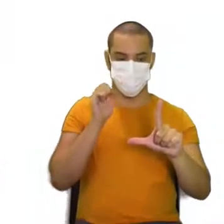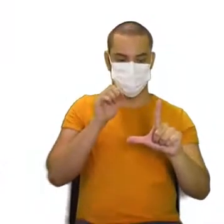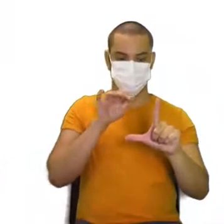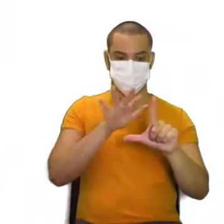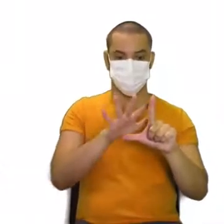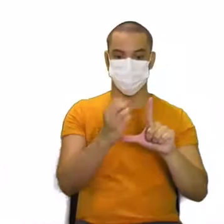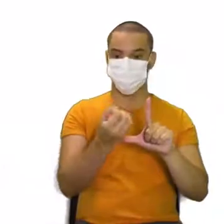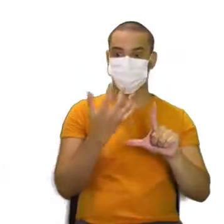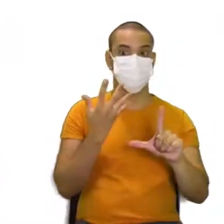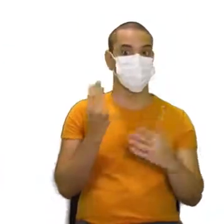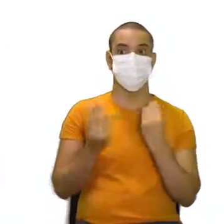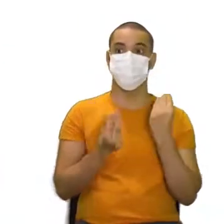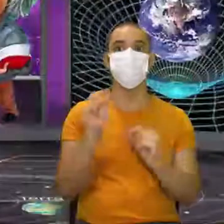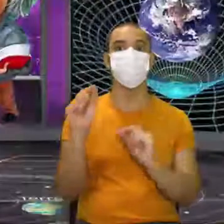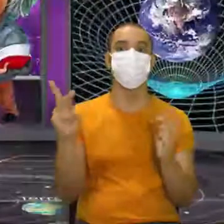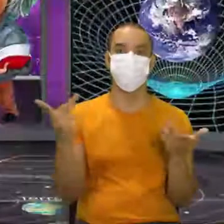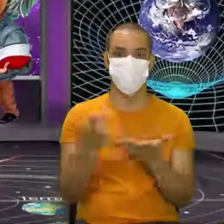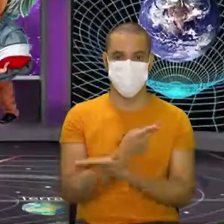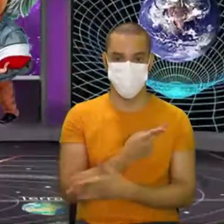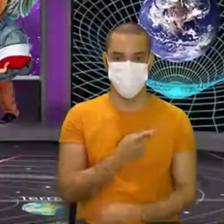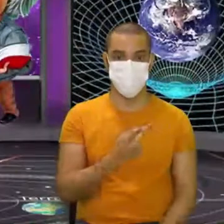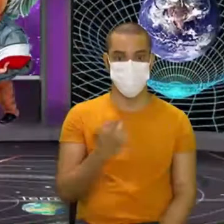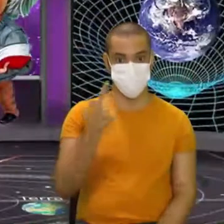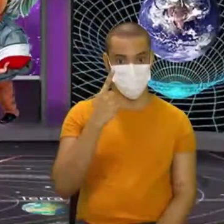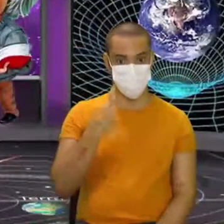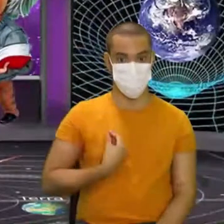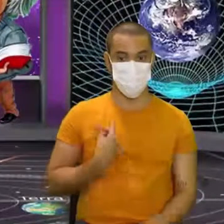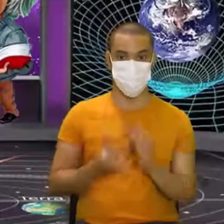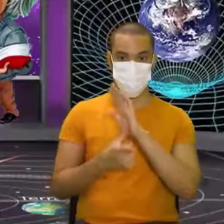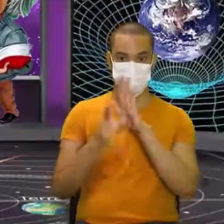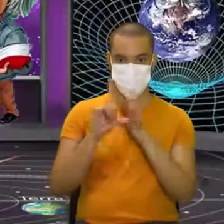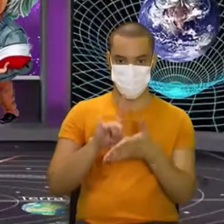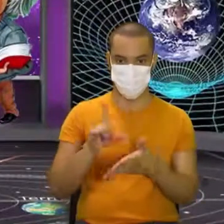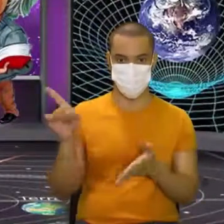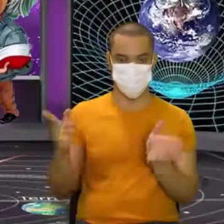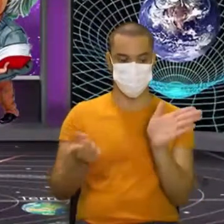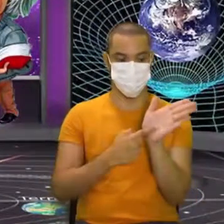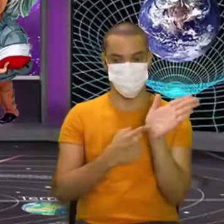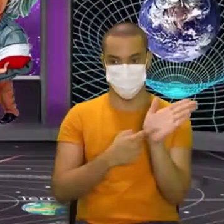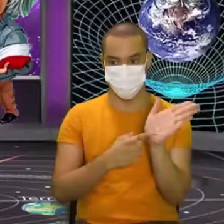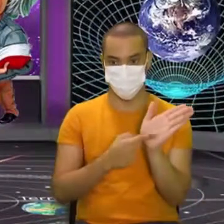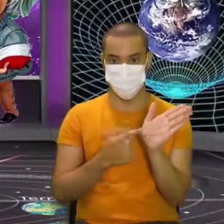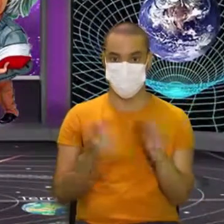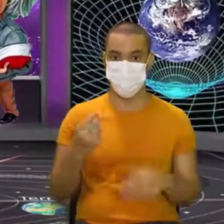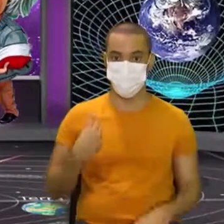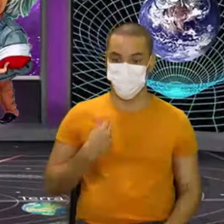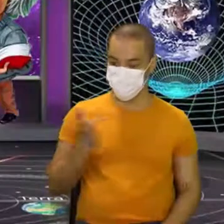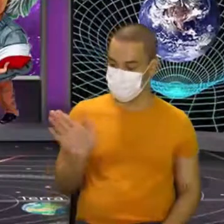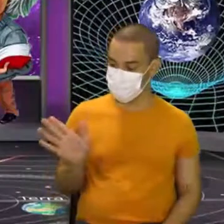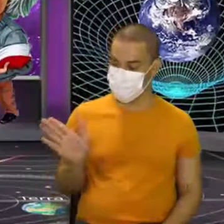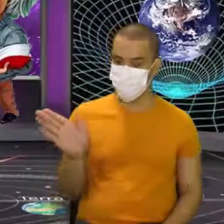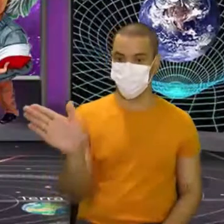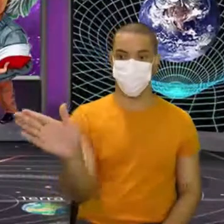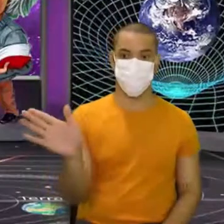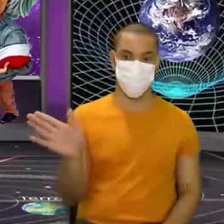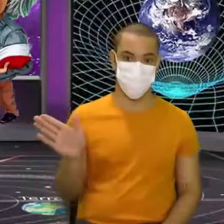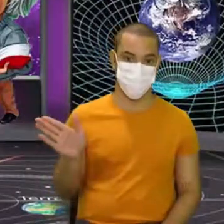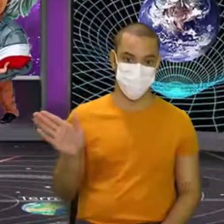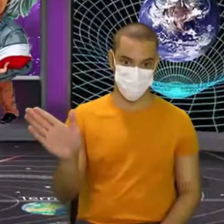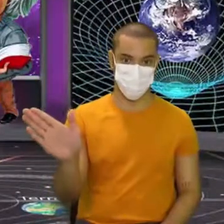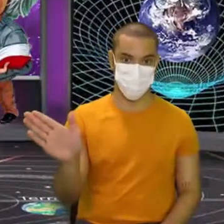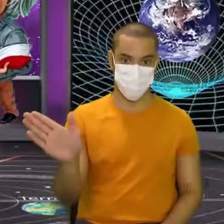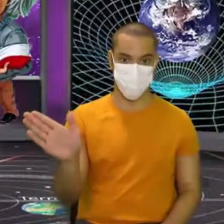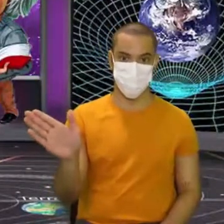então o que é que aconteceu gente tava assim ó o campo para cá certo tava tava empurrando só quero o